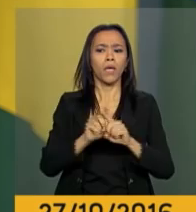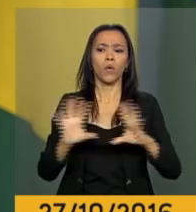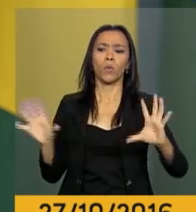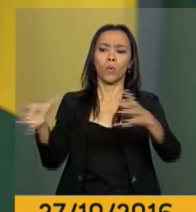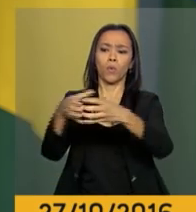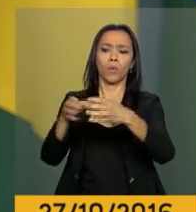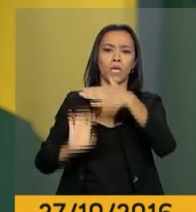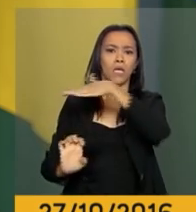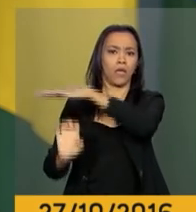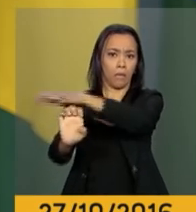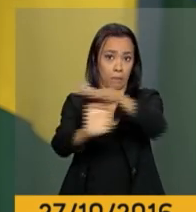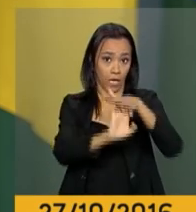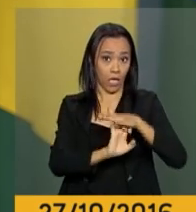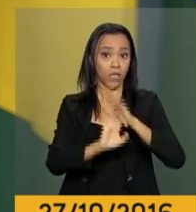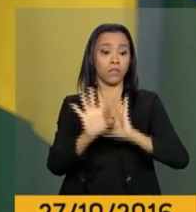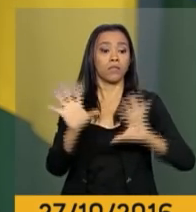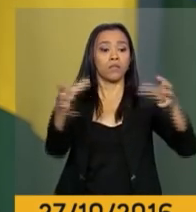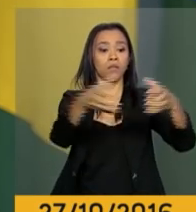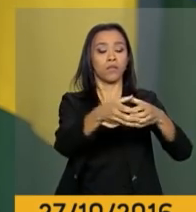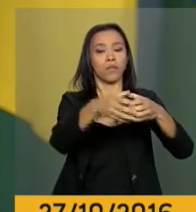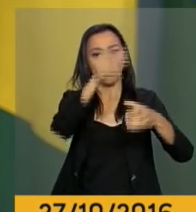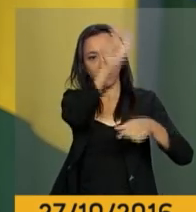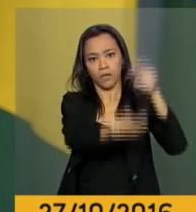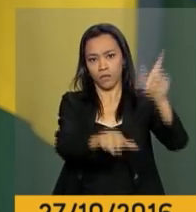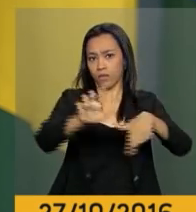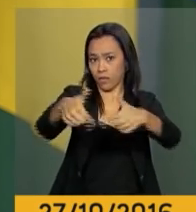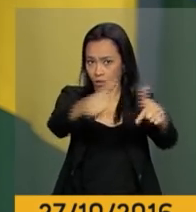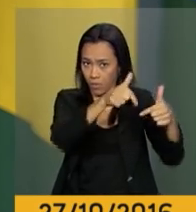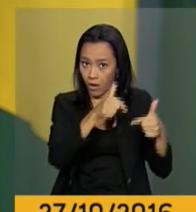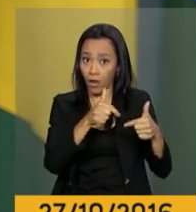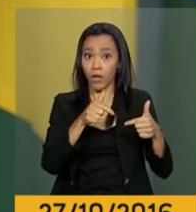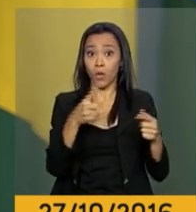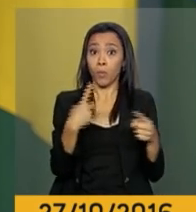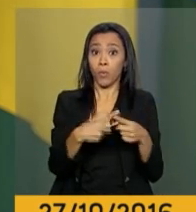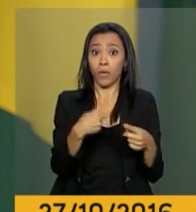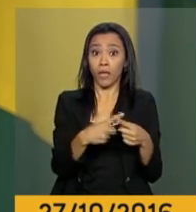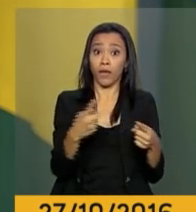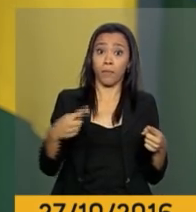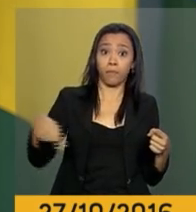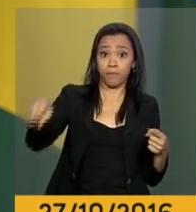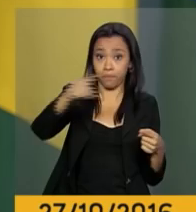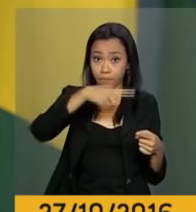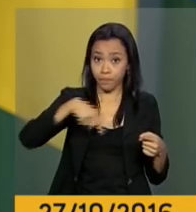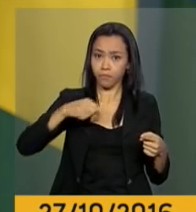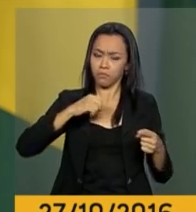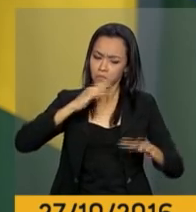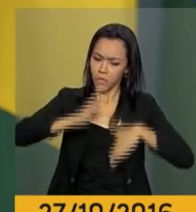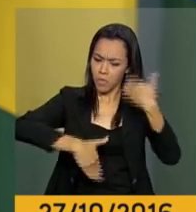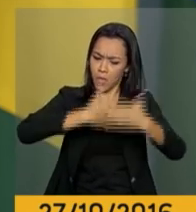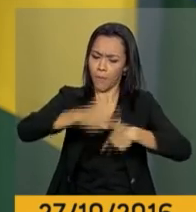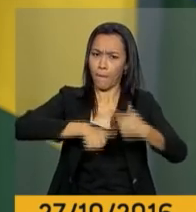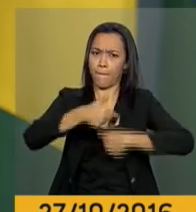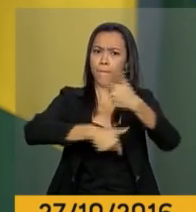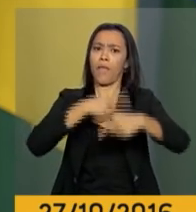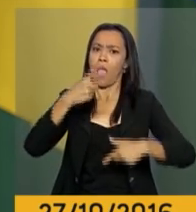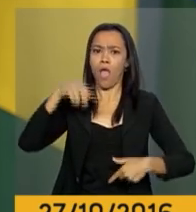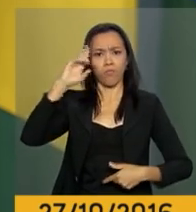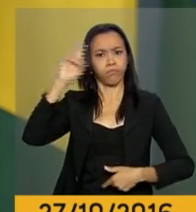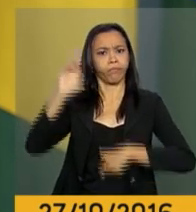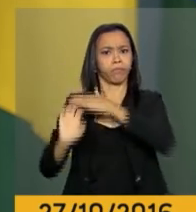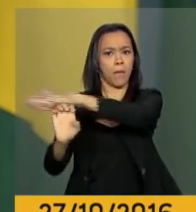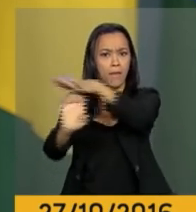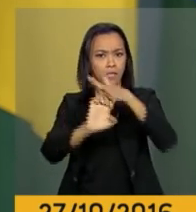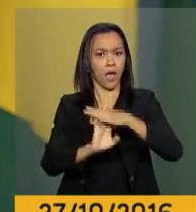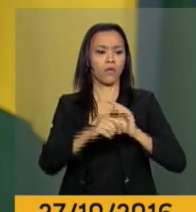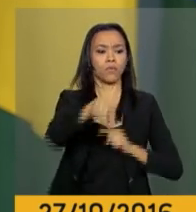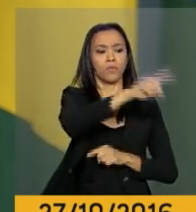empresarial, com os trabalhadores, porque os setores produtivos da nação são o empresário de um lado,